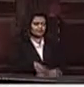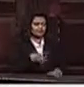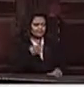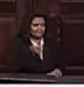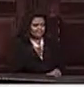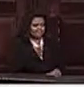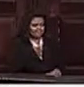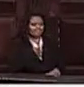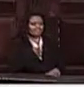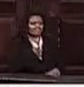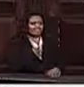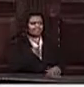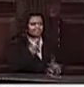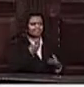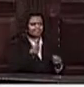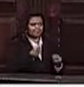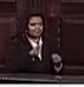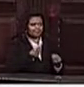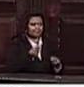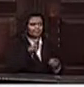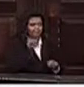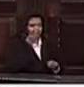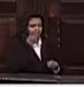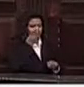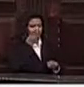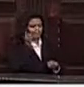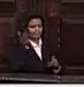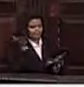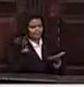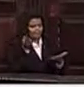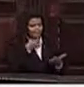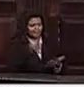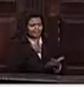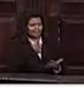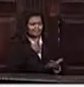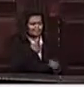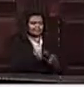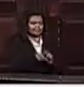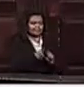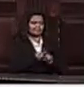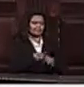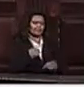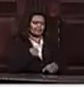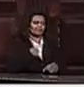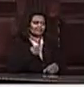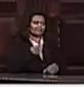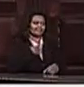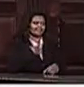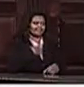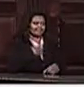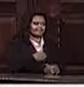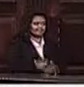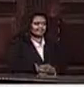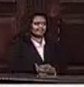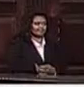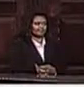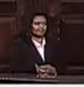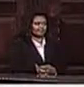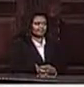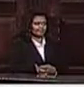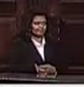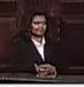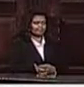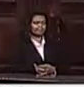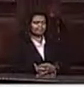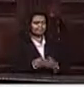70 deputados que integram esse parlamento. Enquanto isso, os policiais não receberam o 13º.